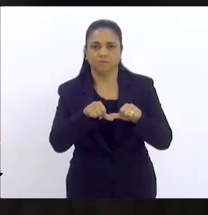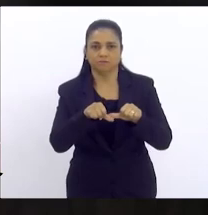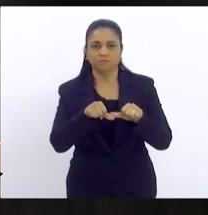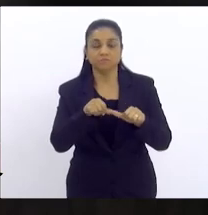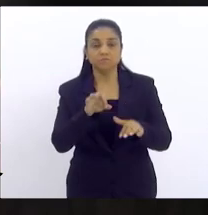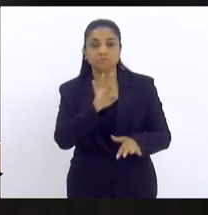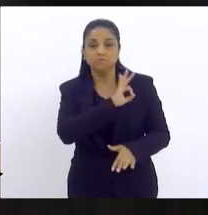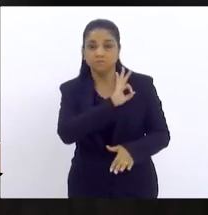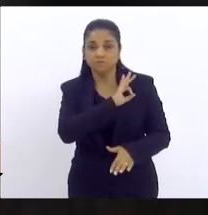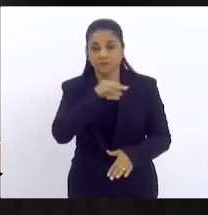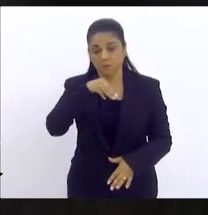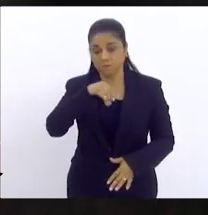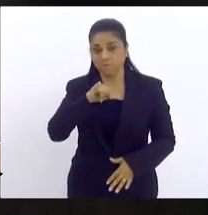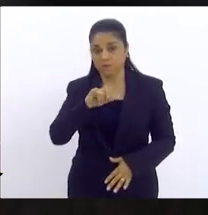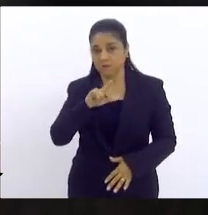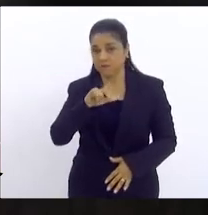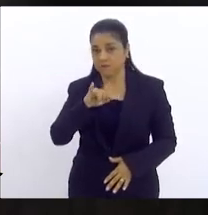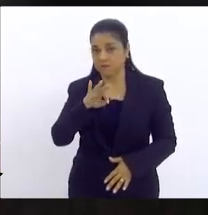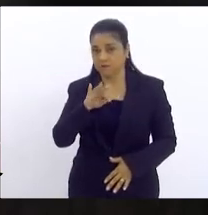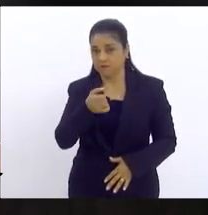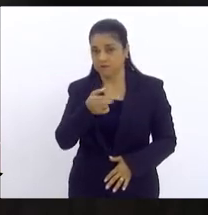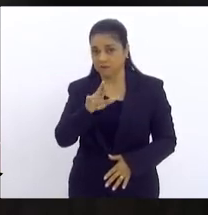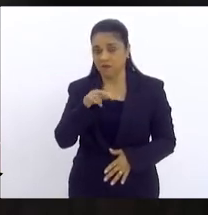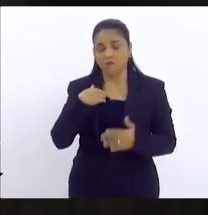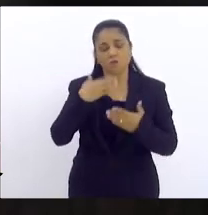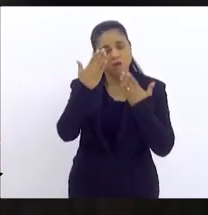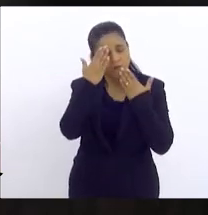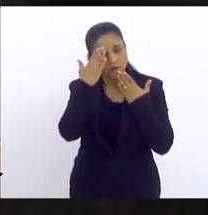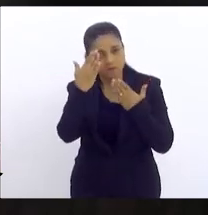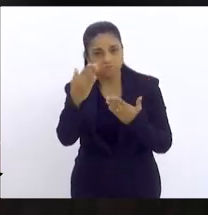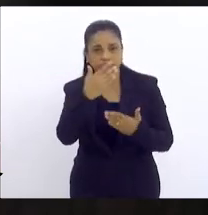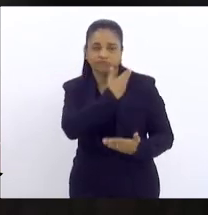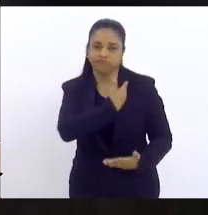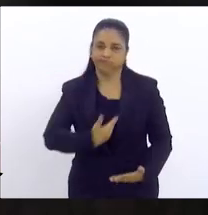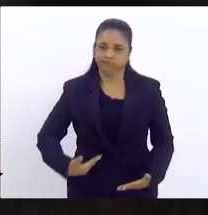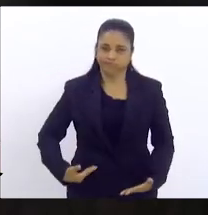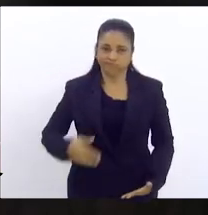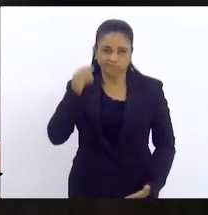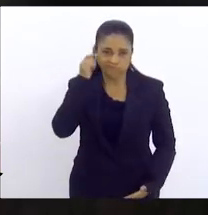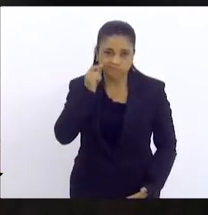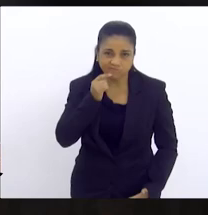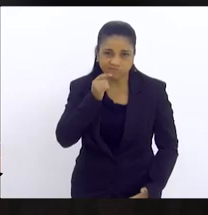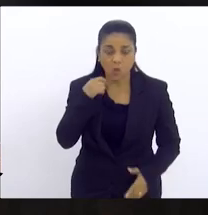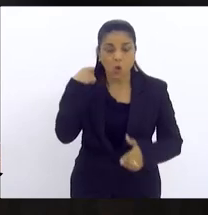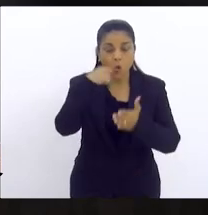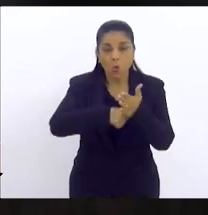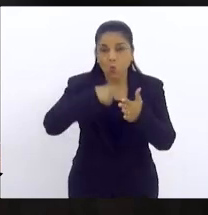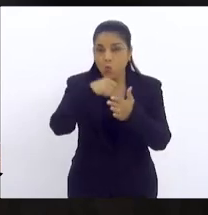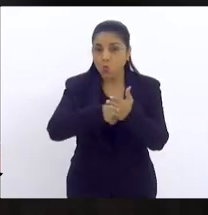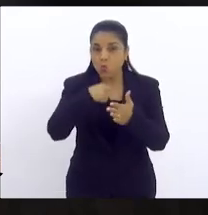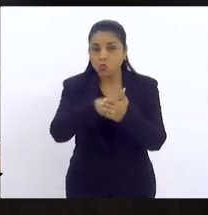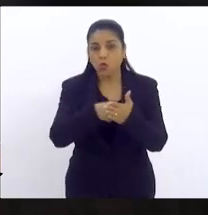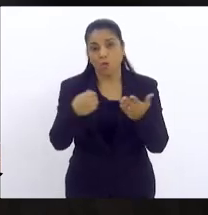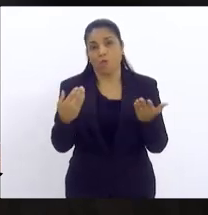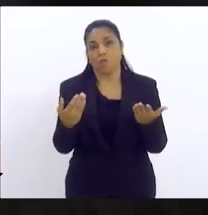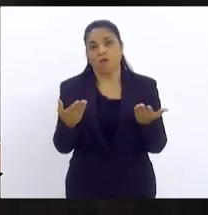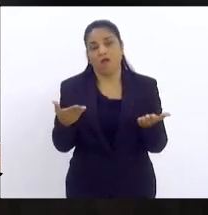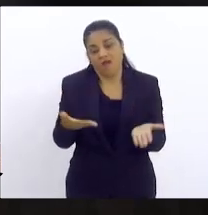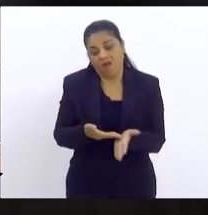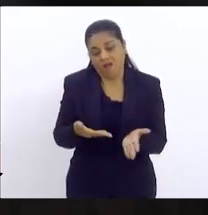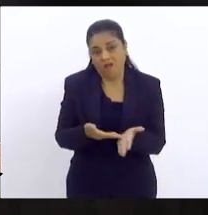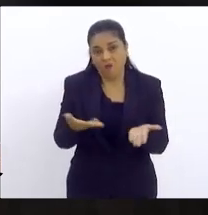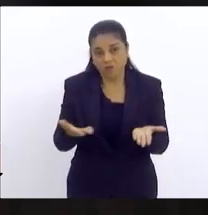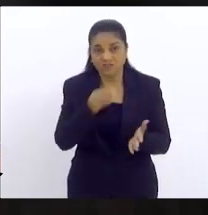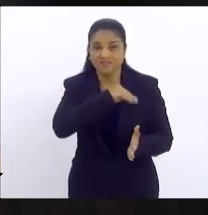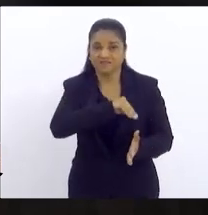Militar através de eu lembrar aqui onde eu agradeço o nosso Governador nós lutamos muito para que hoje o nosso policiais tivesse um salário